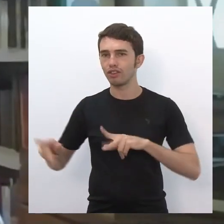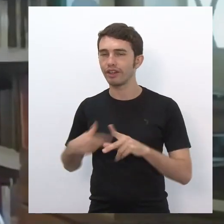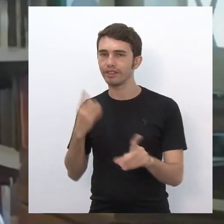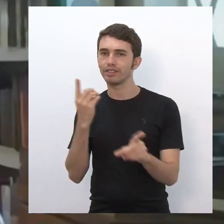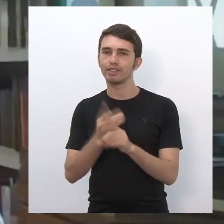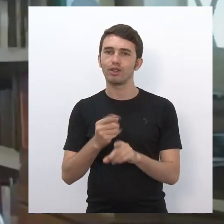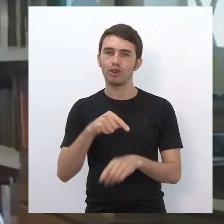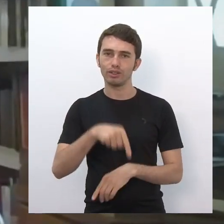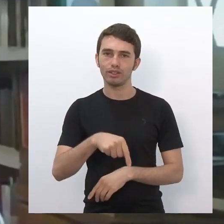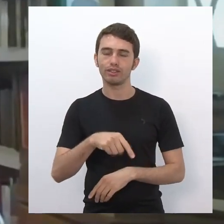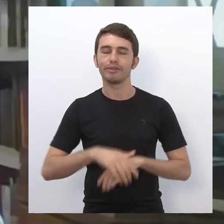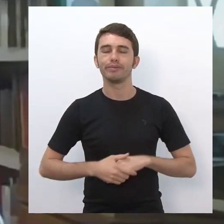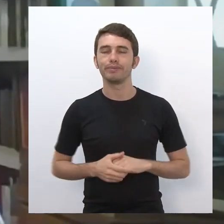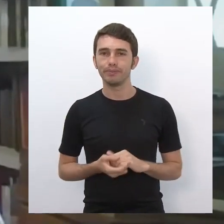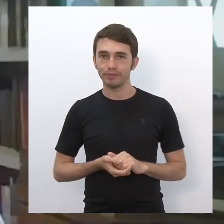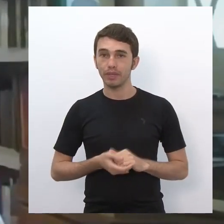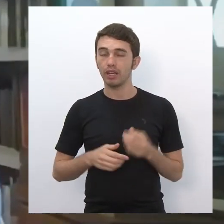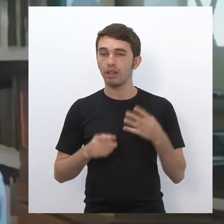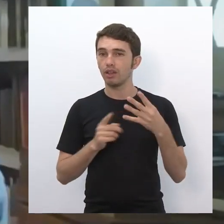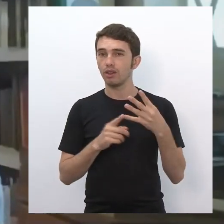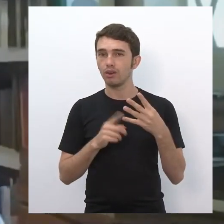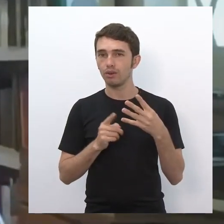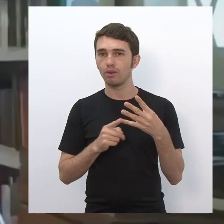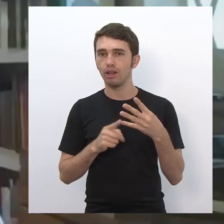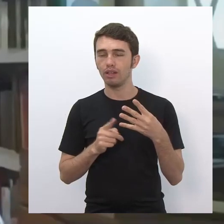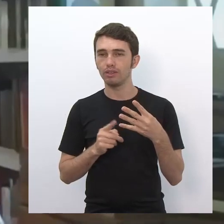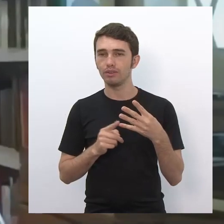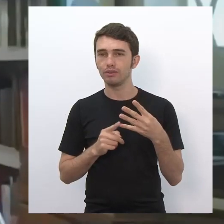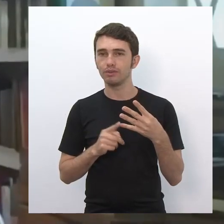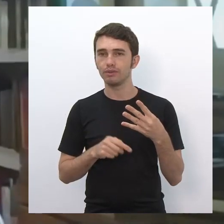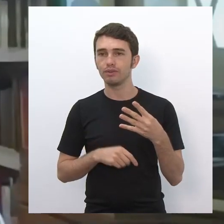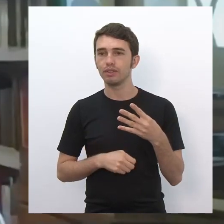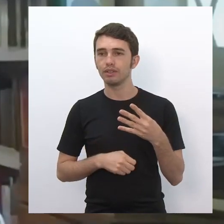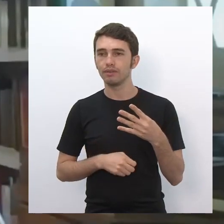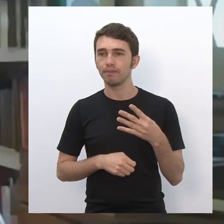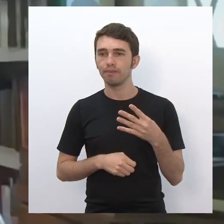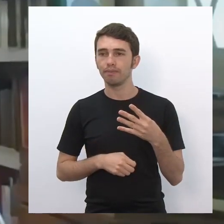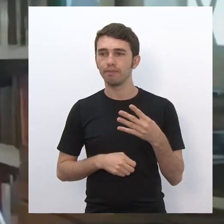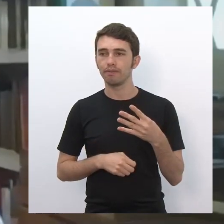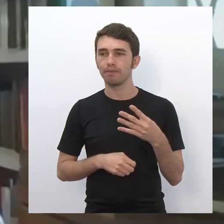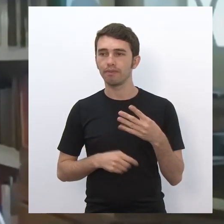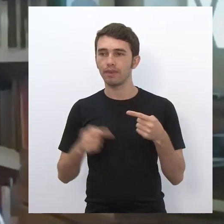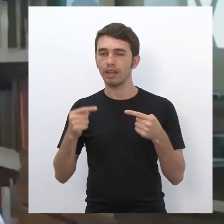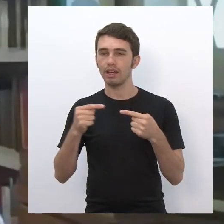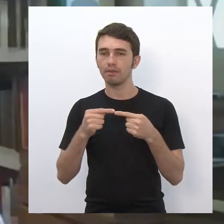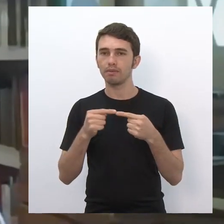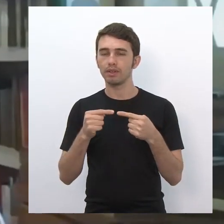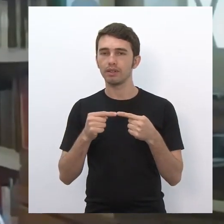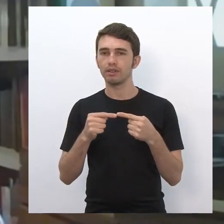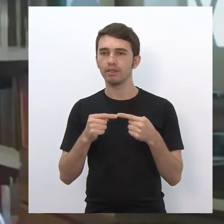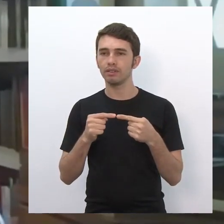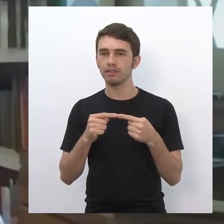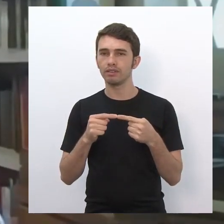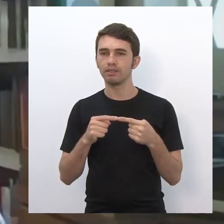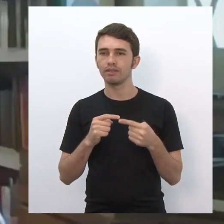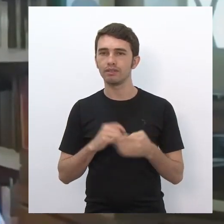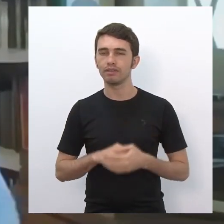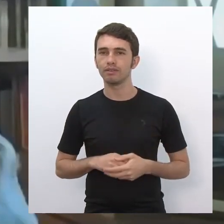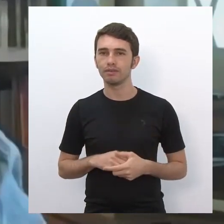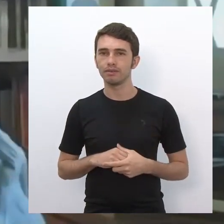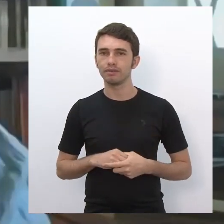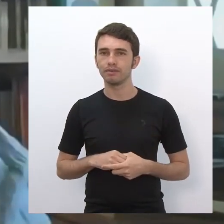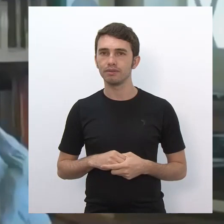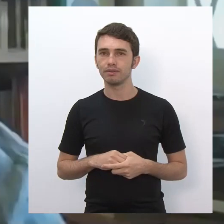encontram. E o quarto eixo é o que a gente chama de terceiro lugar, ou seja, elas